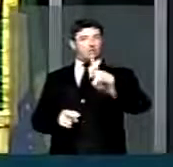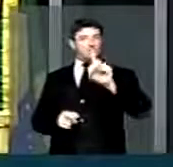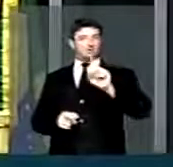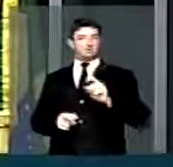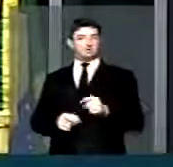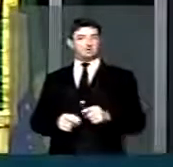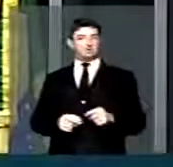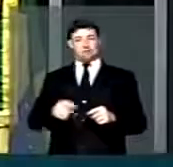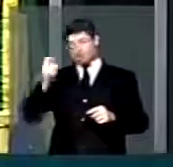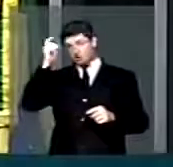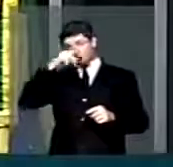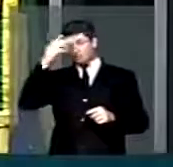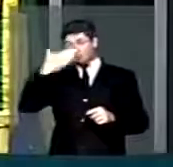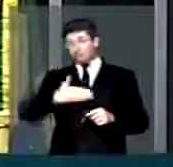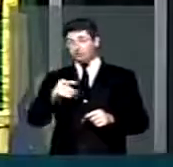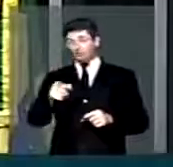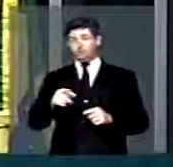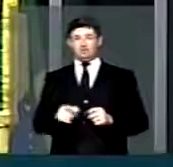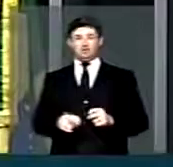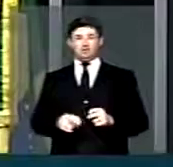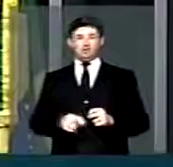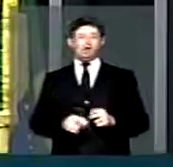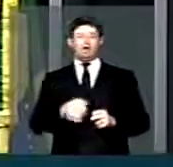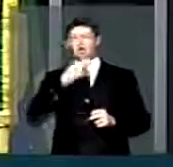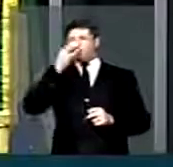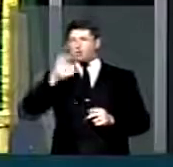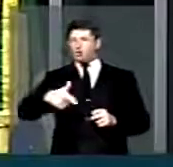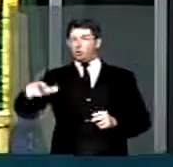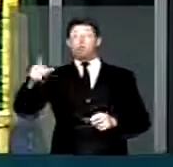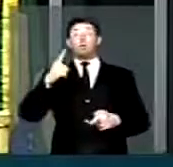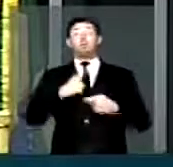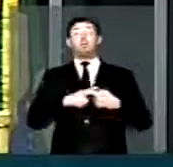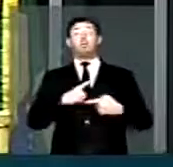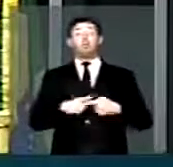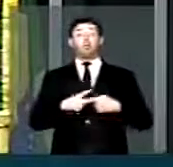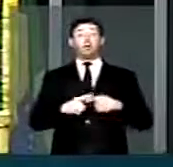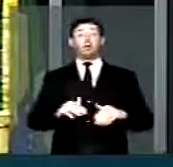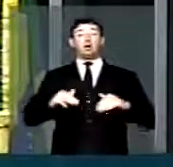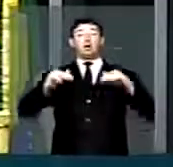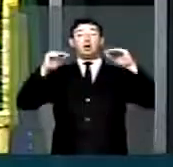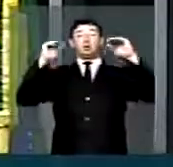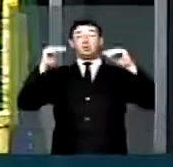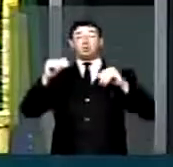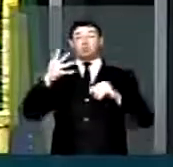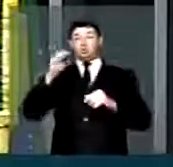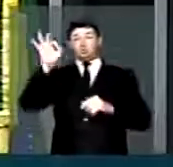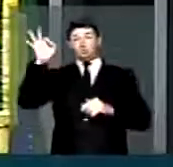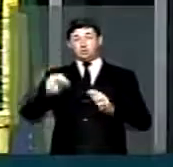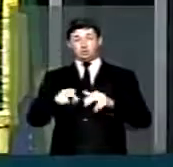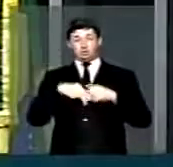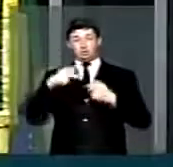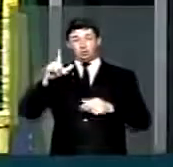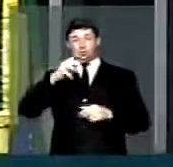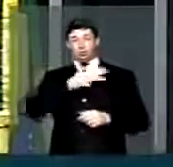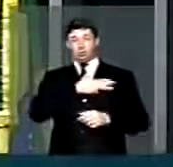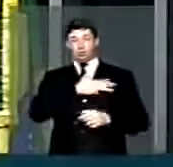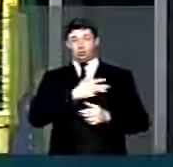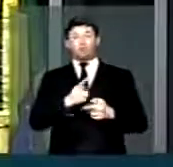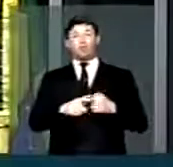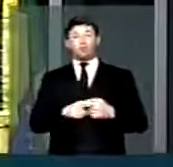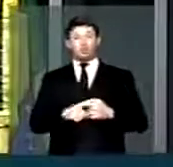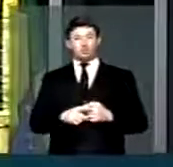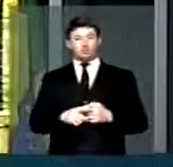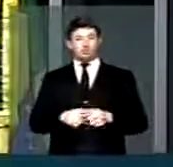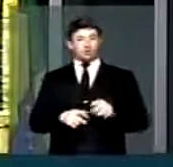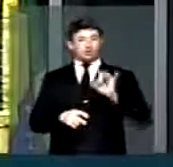muito difícil de comprovar. Eu quero usar um outro argumento de por que cresceu 4% sob Lula. Por que cresceu 4%? Vamos